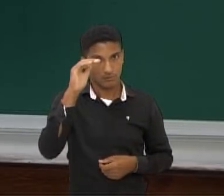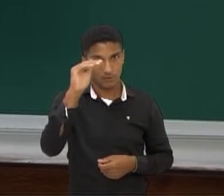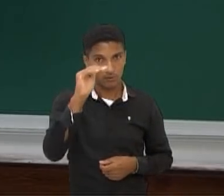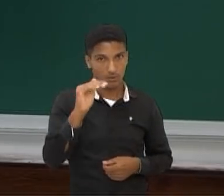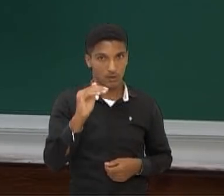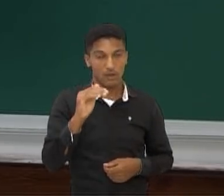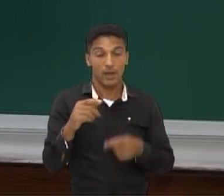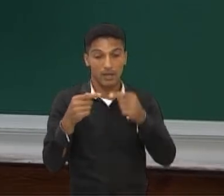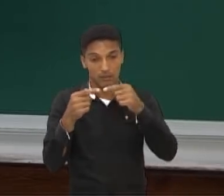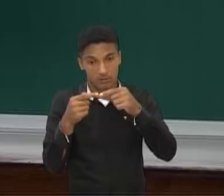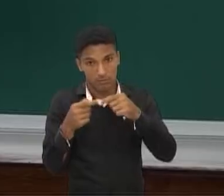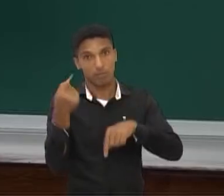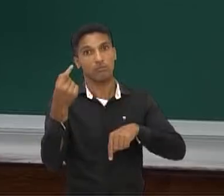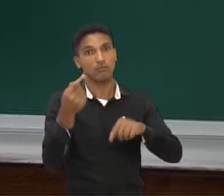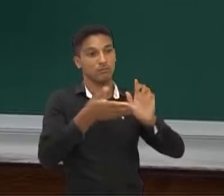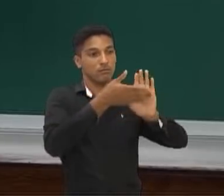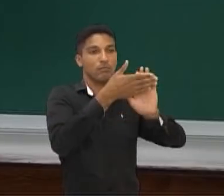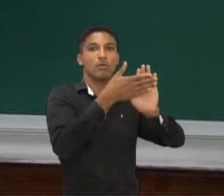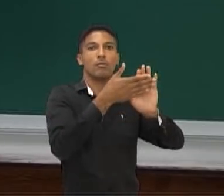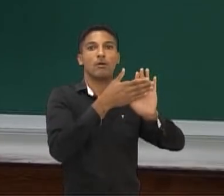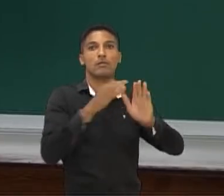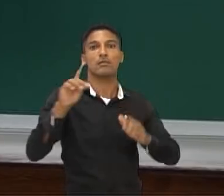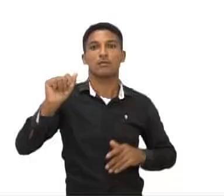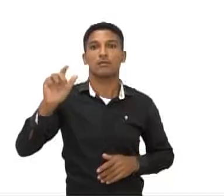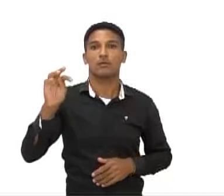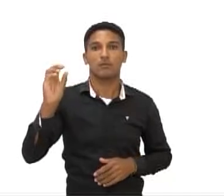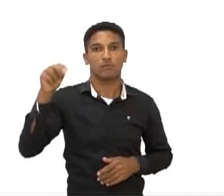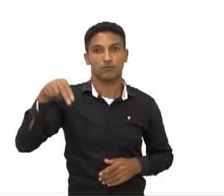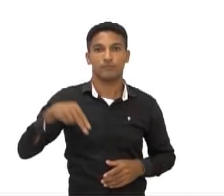responda esse quiz e eu tenho certeza que você vai acertar.